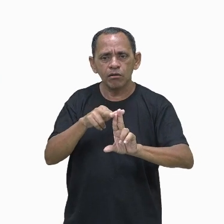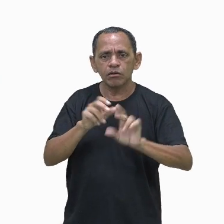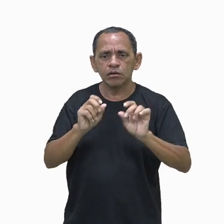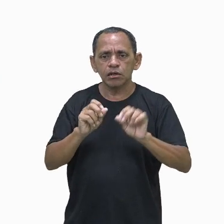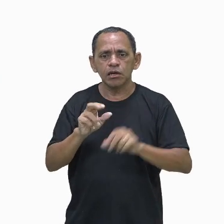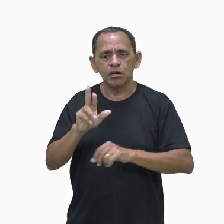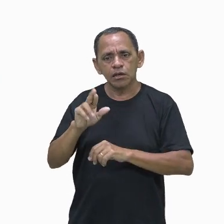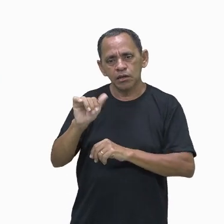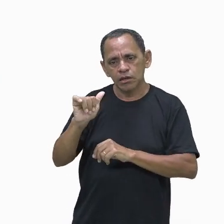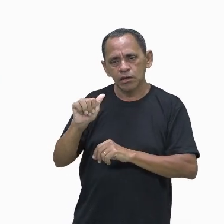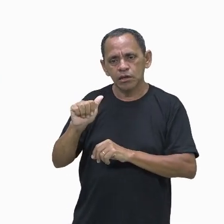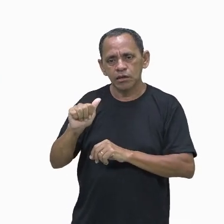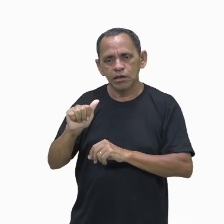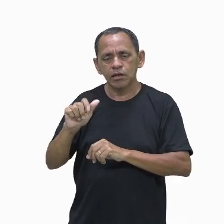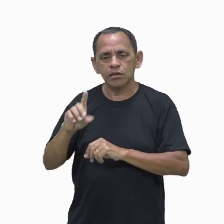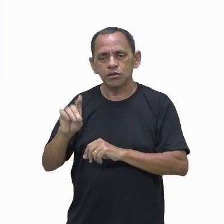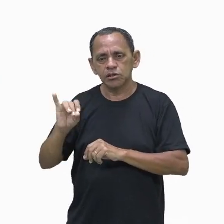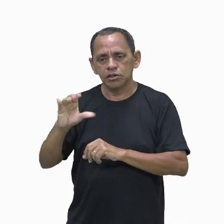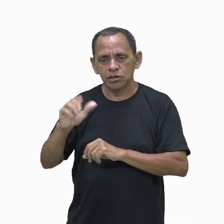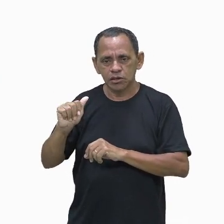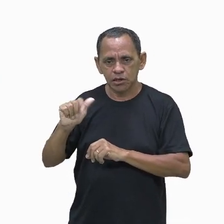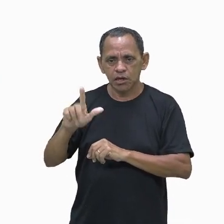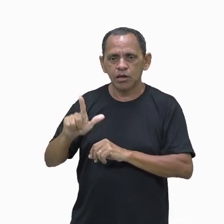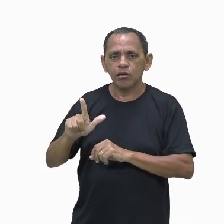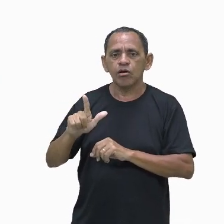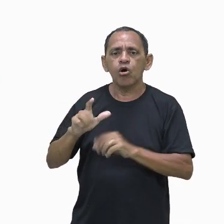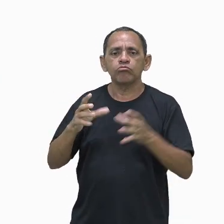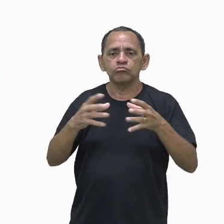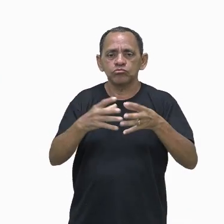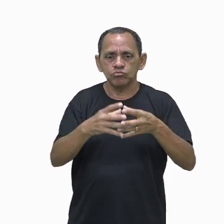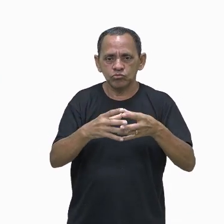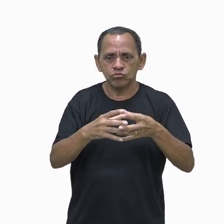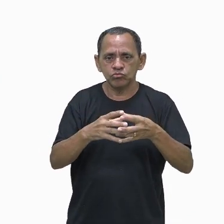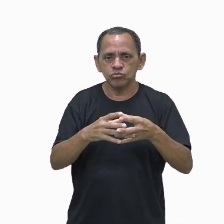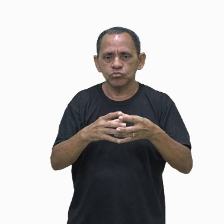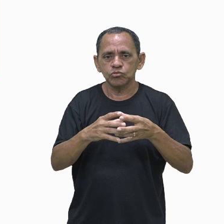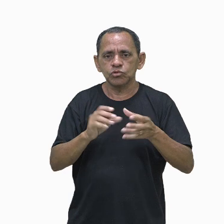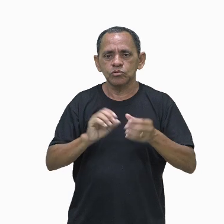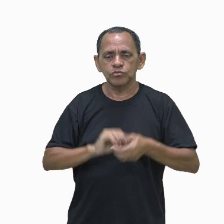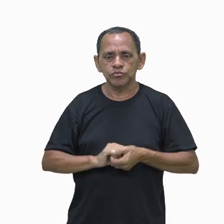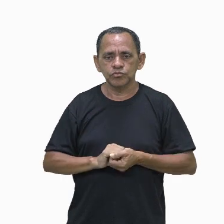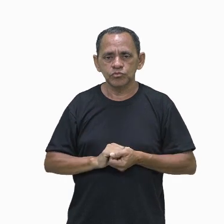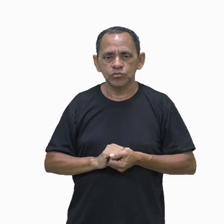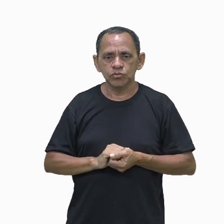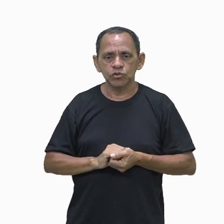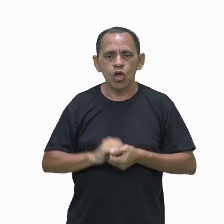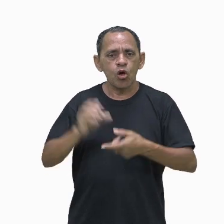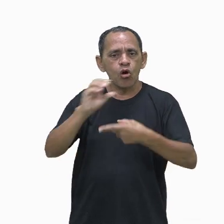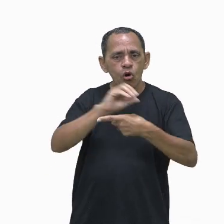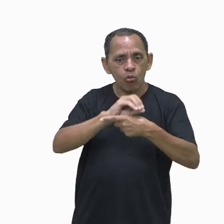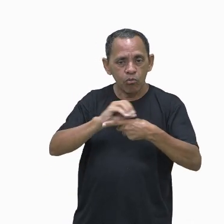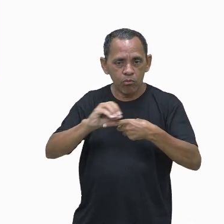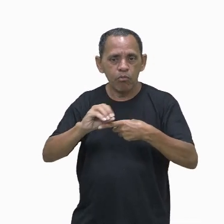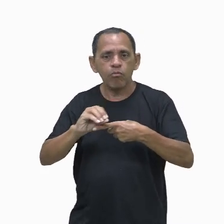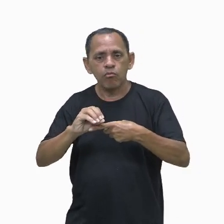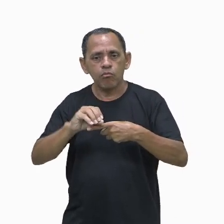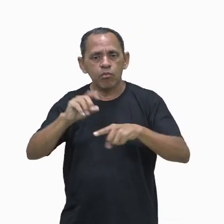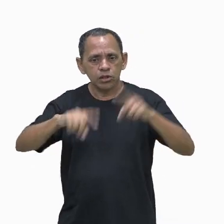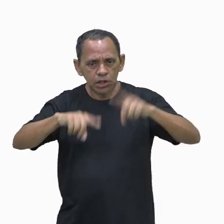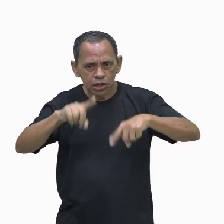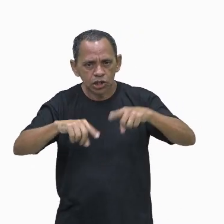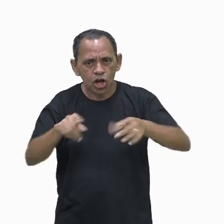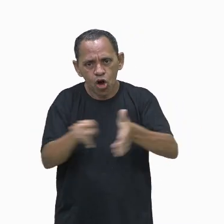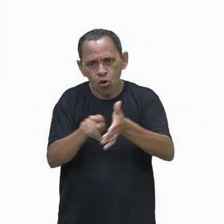alquila ou um aurila, né? É um composto orgânico, né? Oriundo de composto orgânico. Nós temos aí